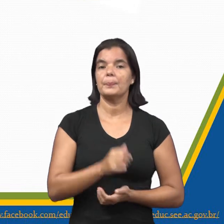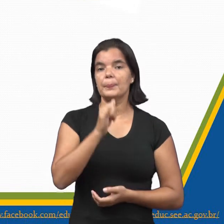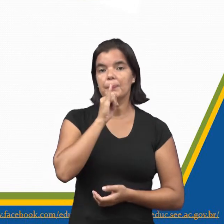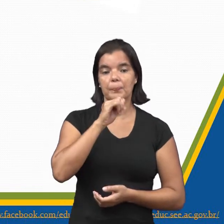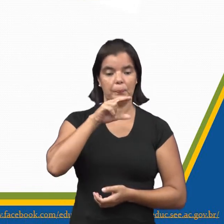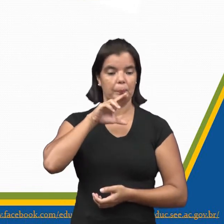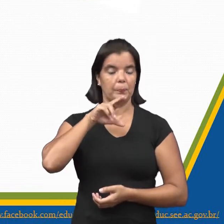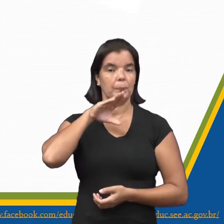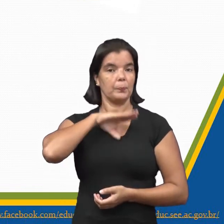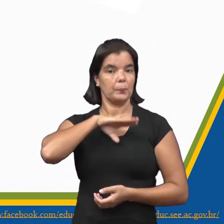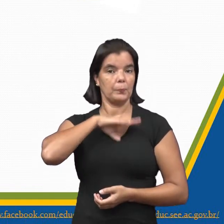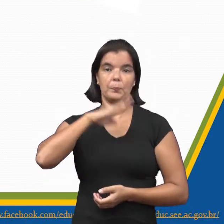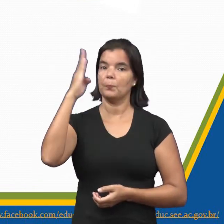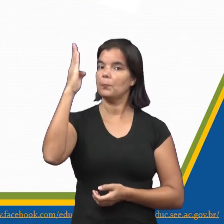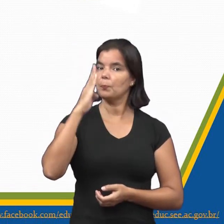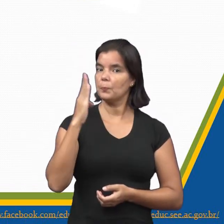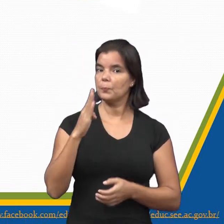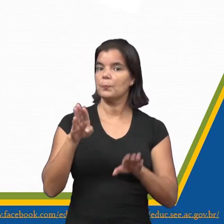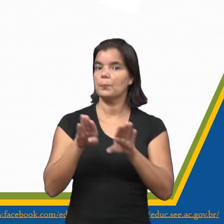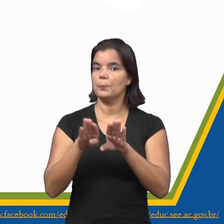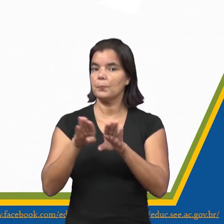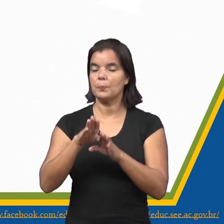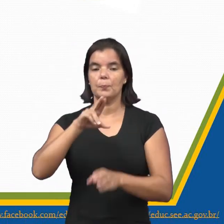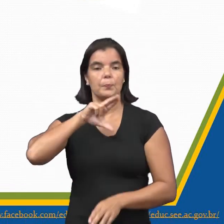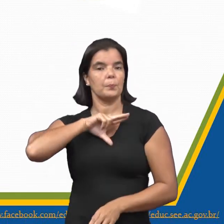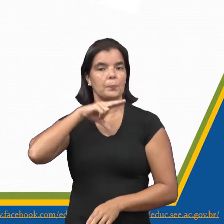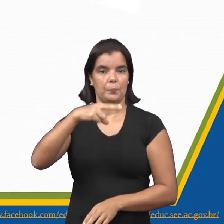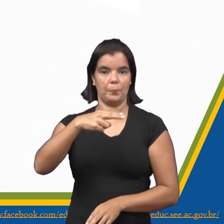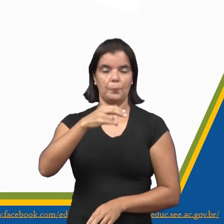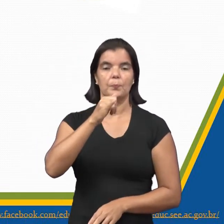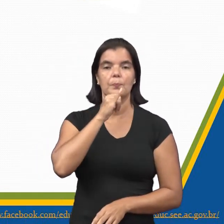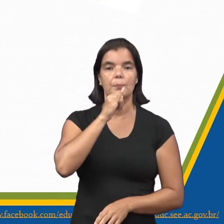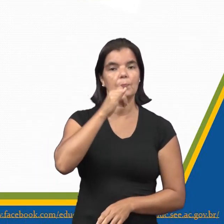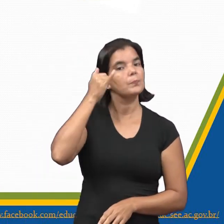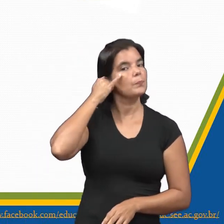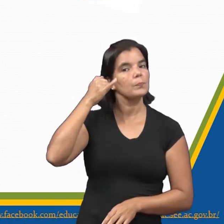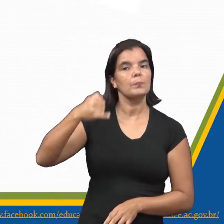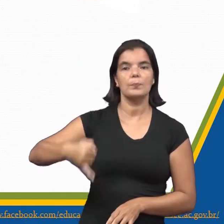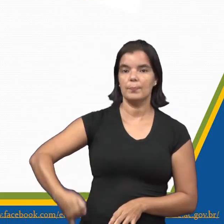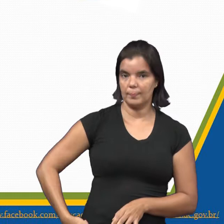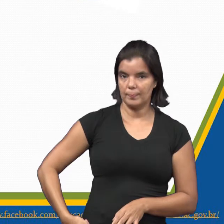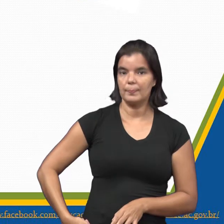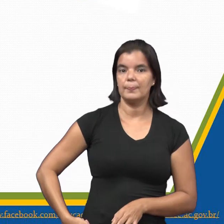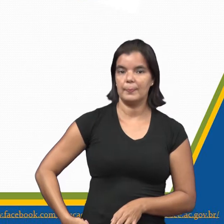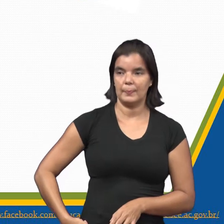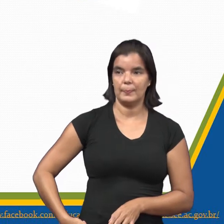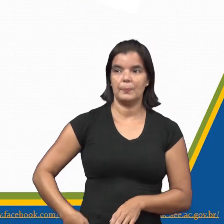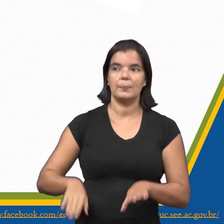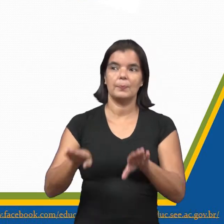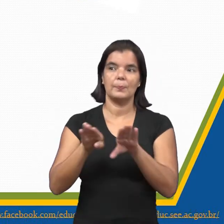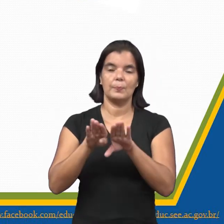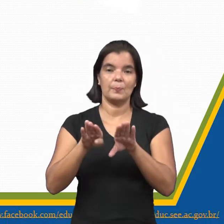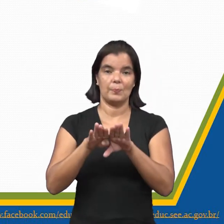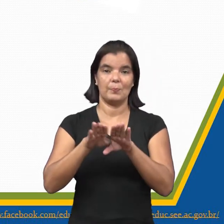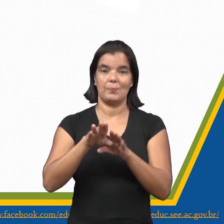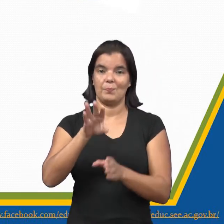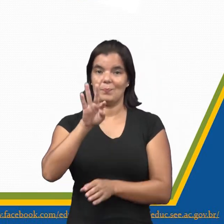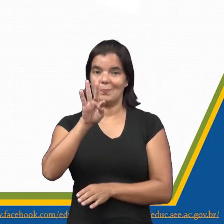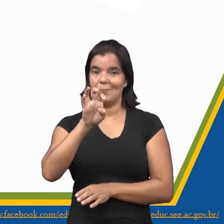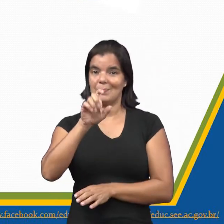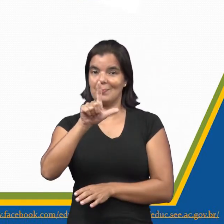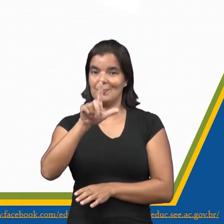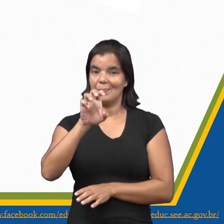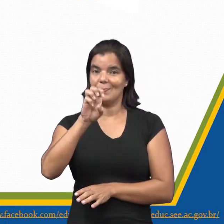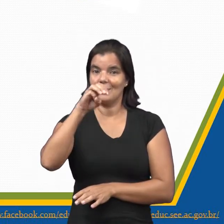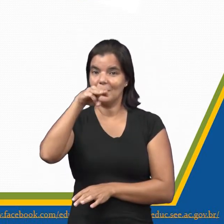Português do Brasil e português de Portugal. Vamos ver alguns exemplos. Celular no Brasil, nós chamamos de celular, e em Portugal nós chamamos de